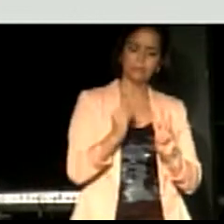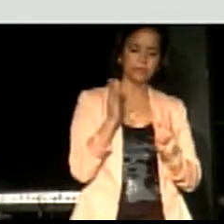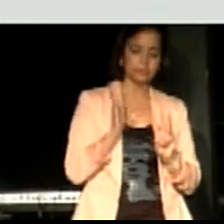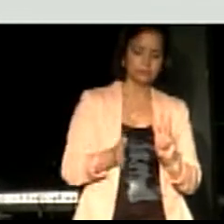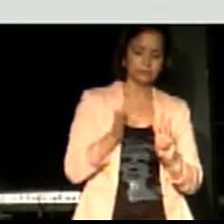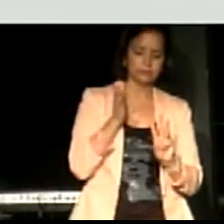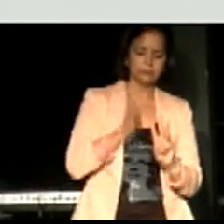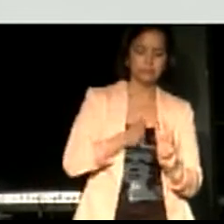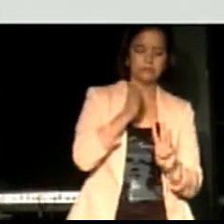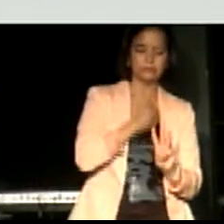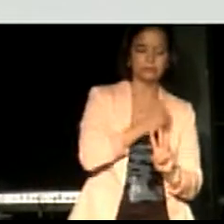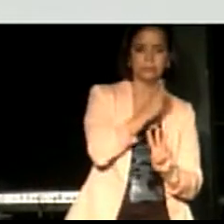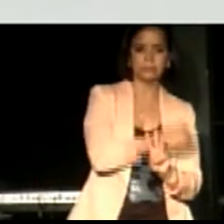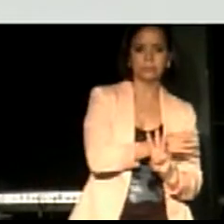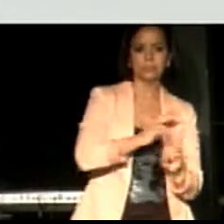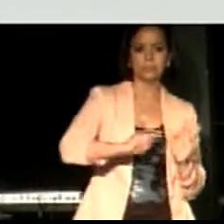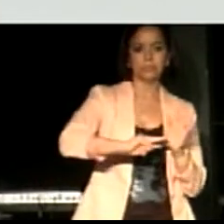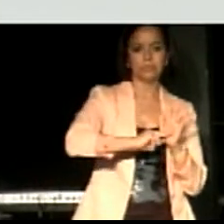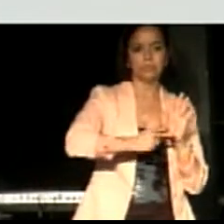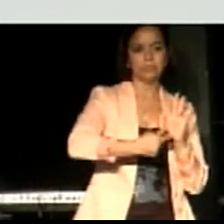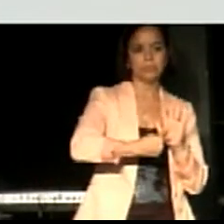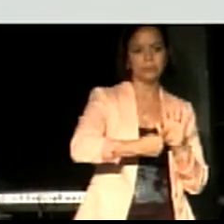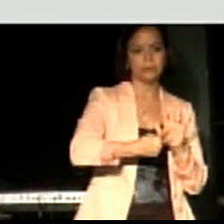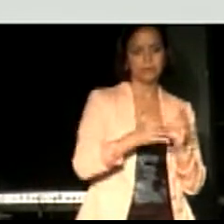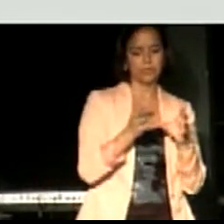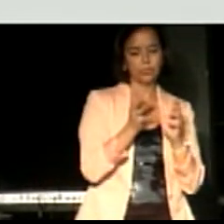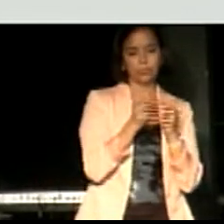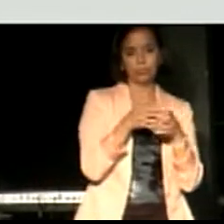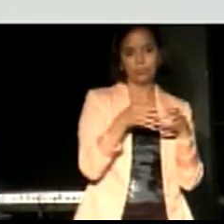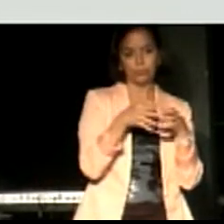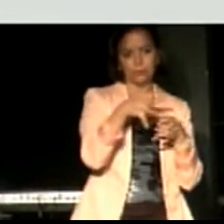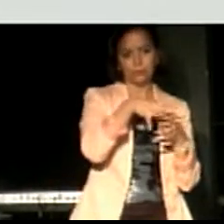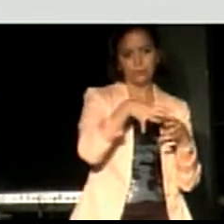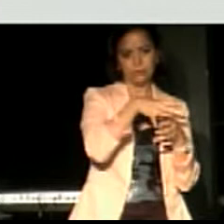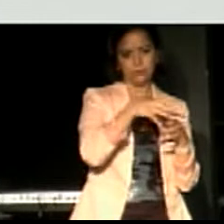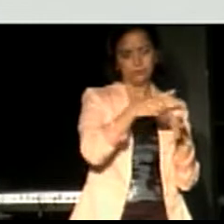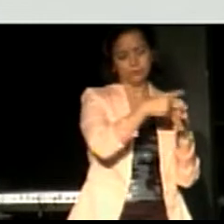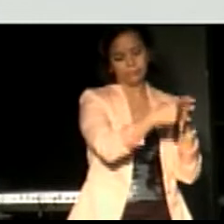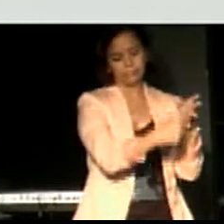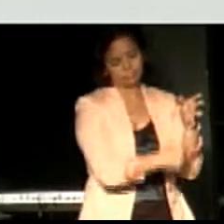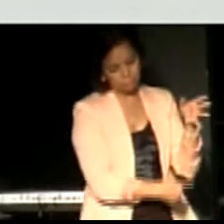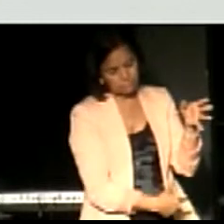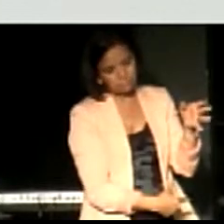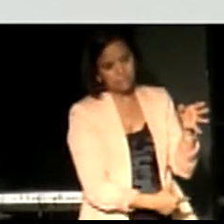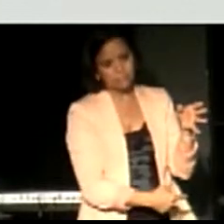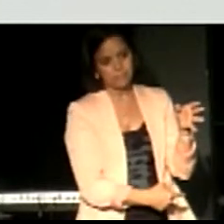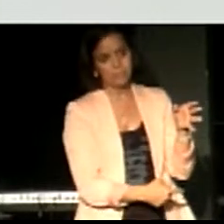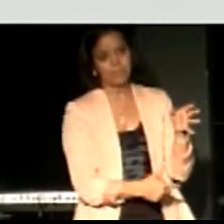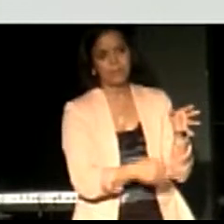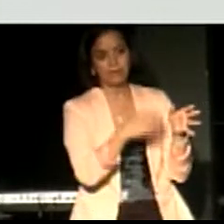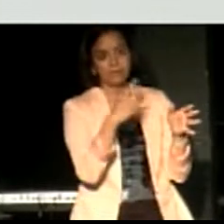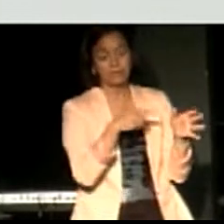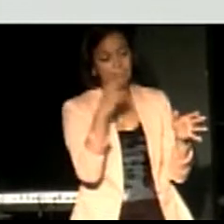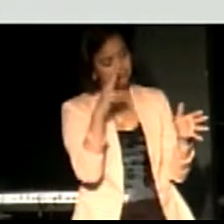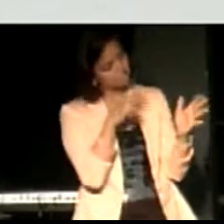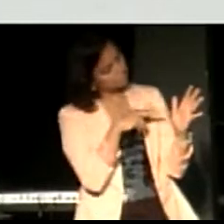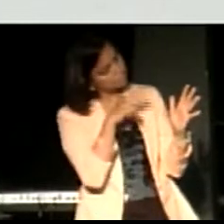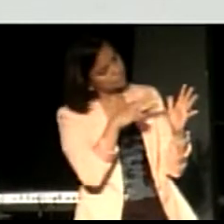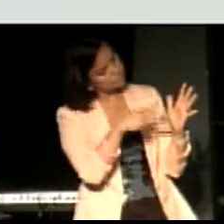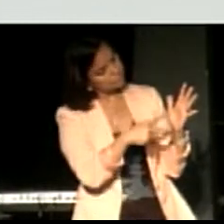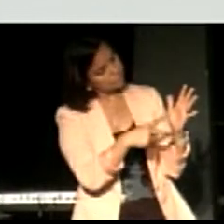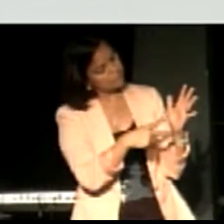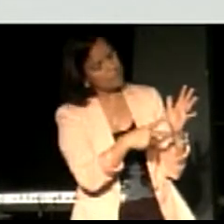a significativa importância do conjunto. Essas bem-aventuranças não devem ser encaradas de